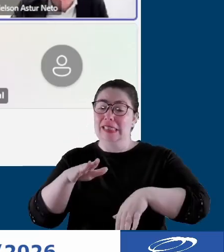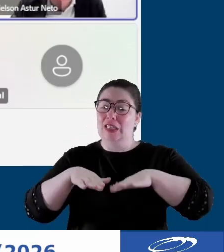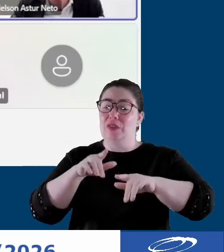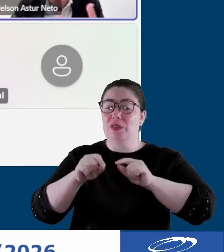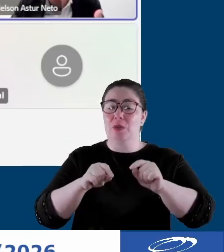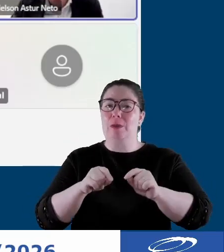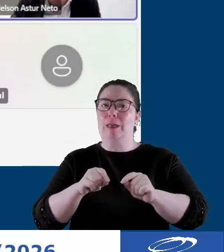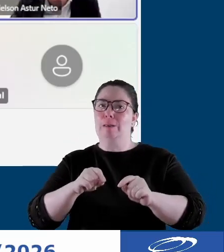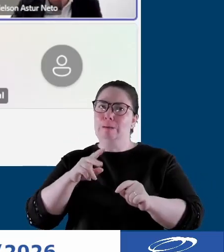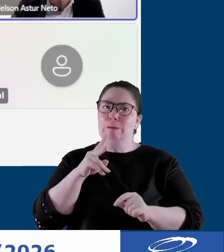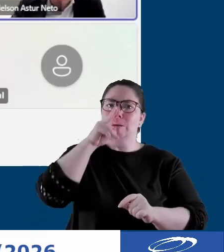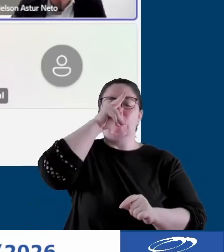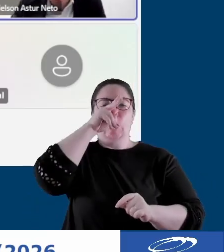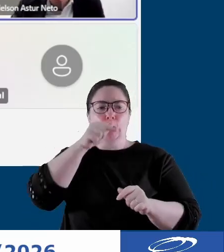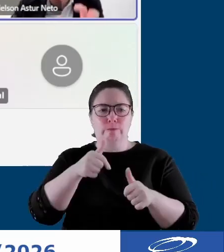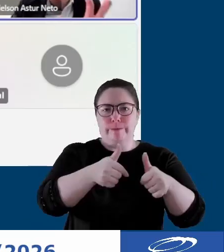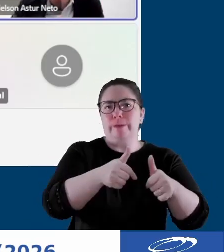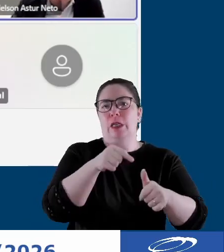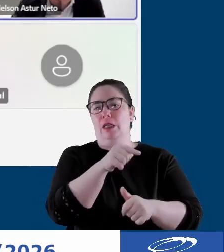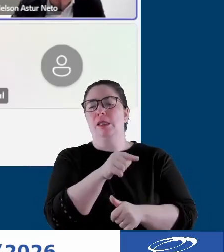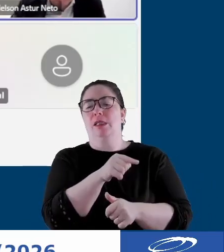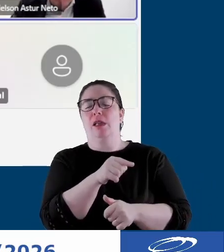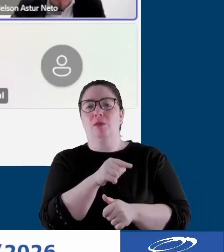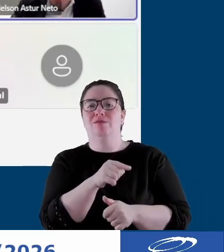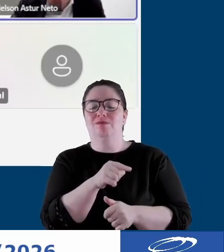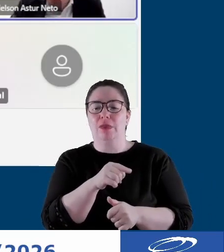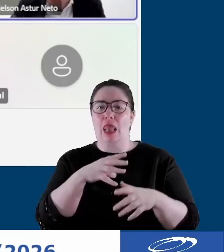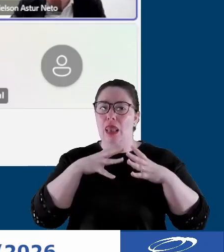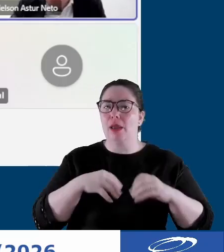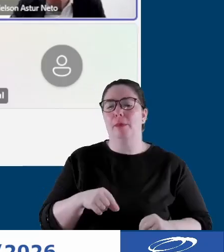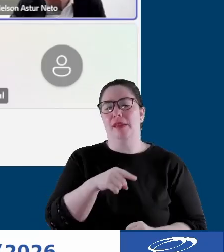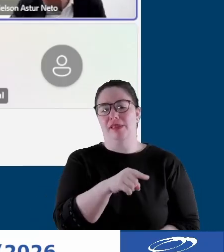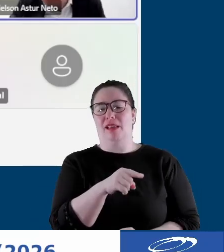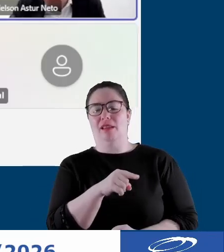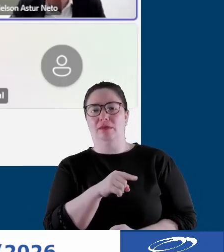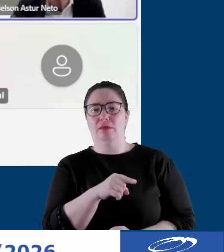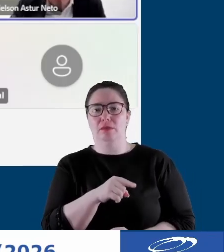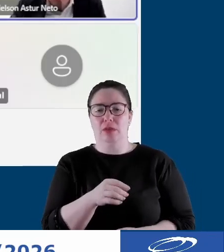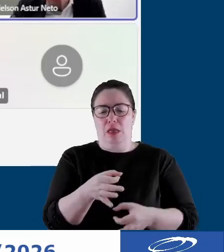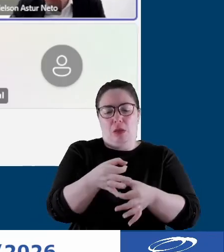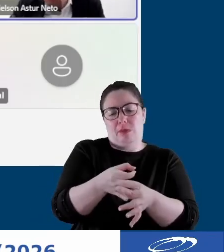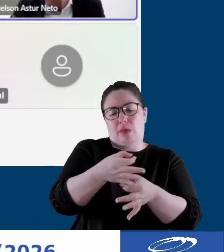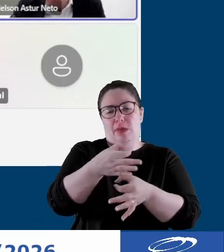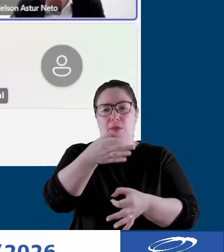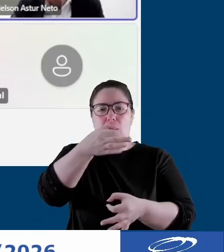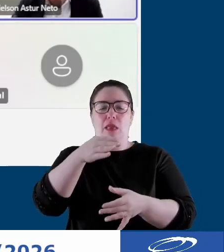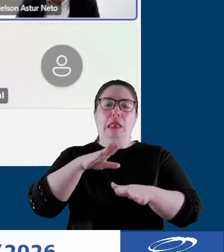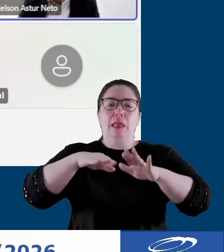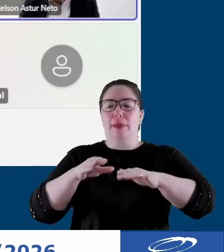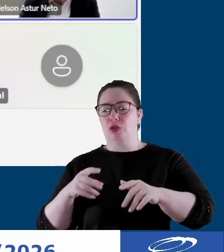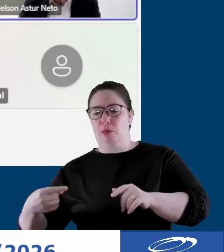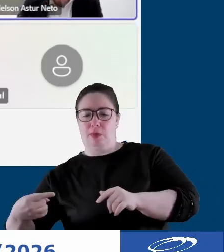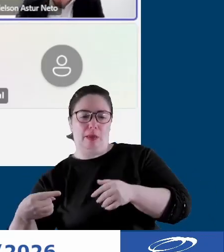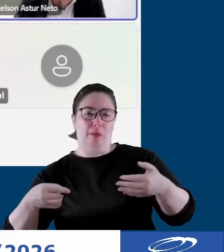casos em relação ao desbridamento do disco com uma via anterior, uma via ou lateral, mas que te dá mais acesso